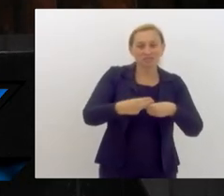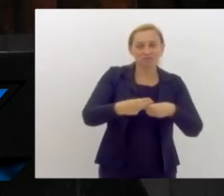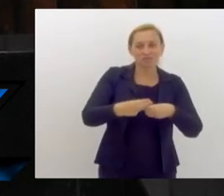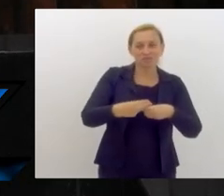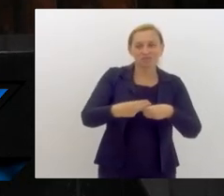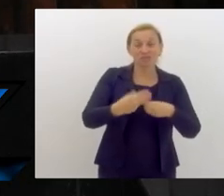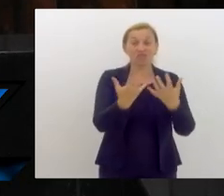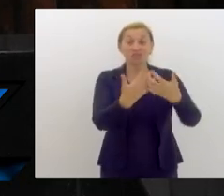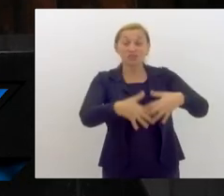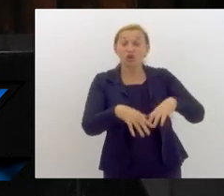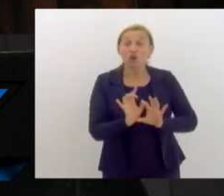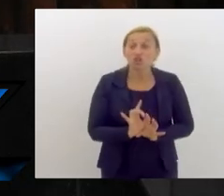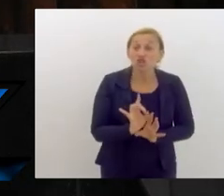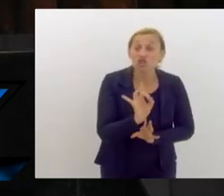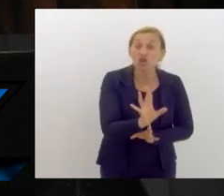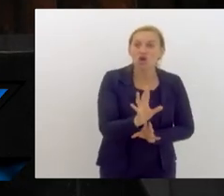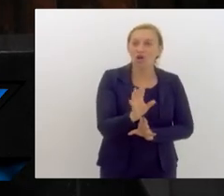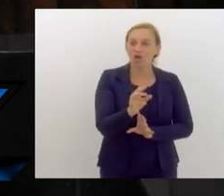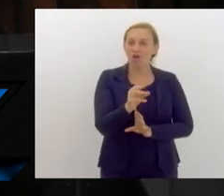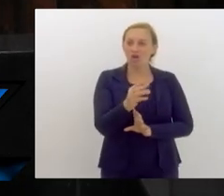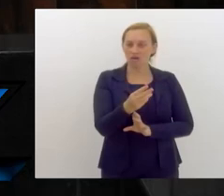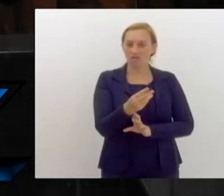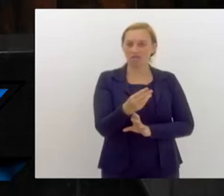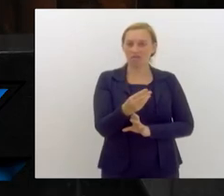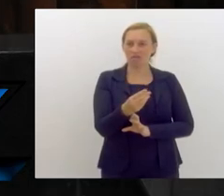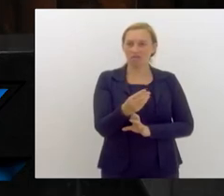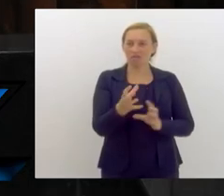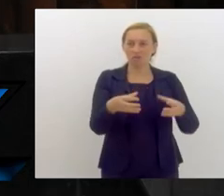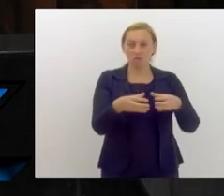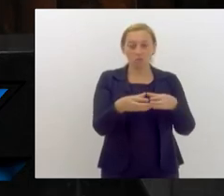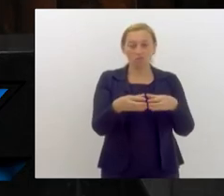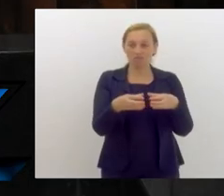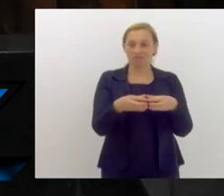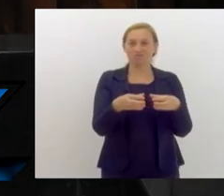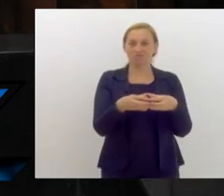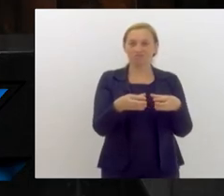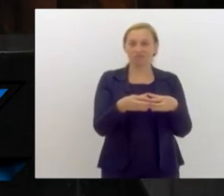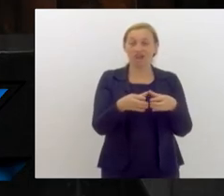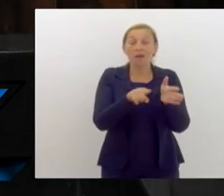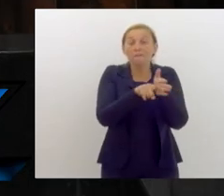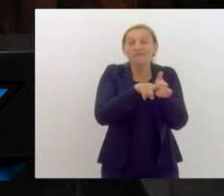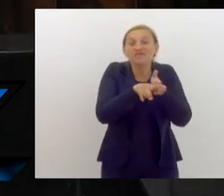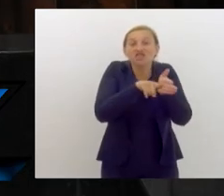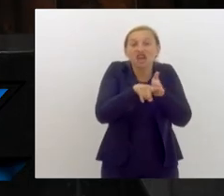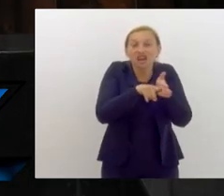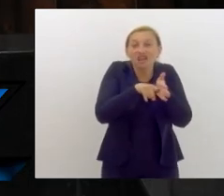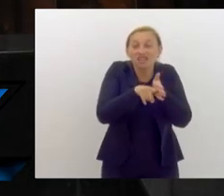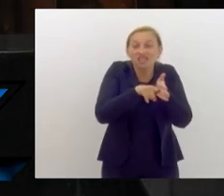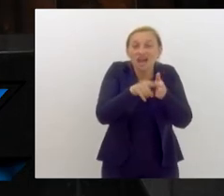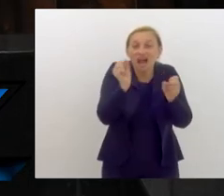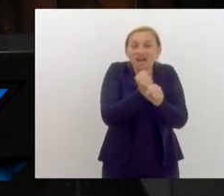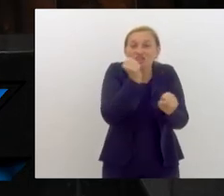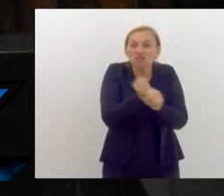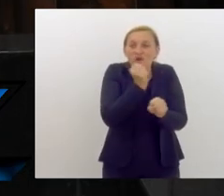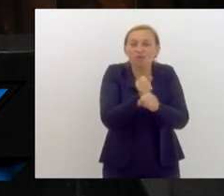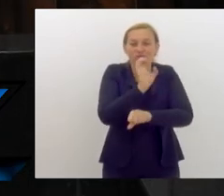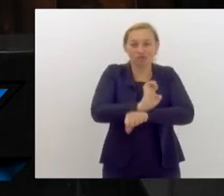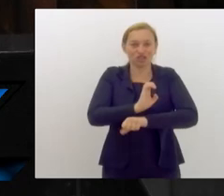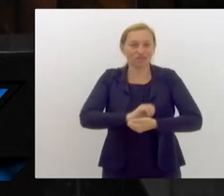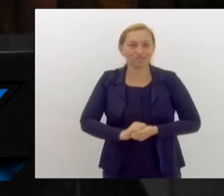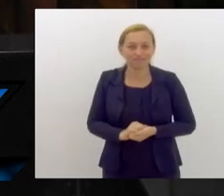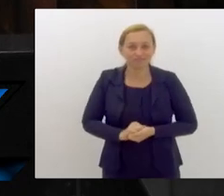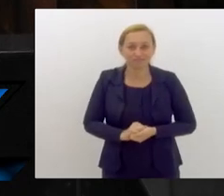só as tinha que ter sido uma comissão muito mais abrangente só para fiscalizar as obras do estado